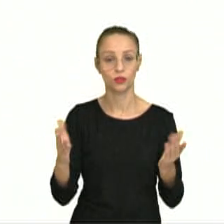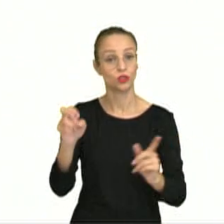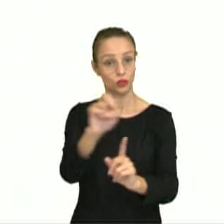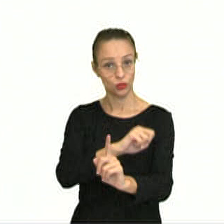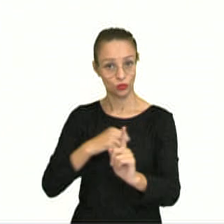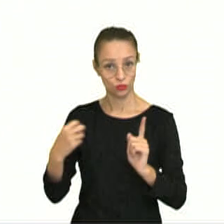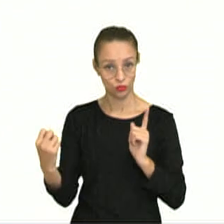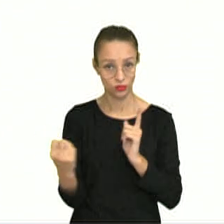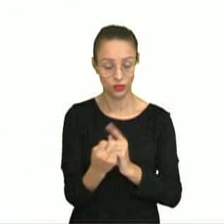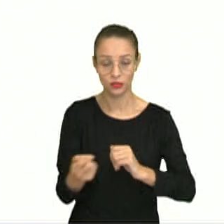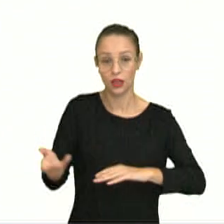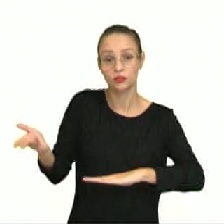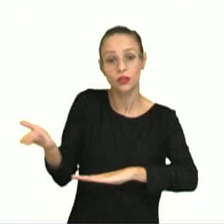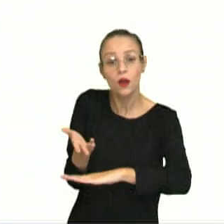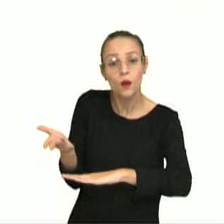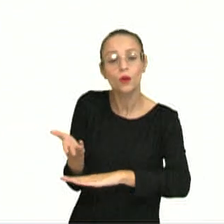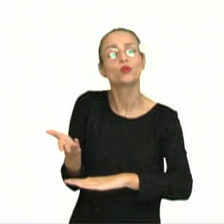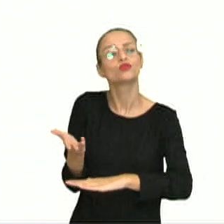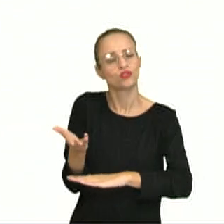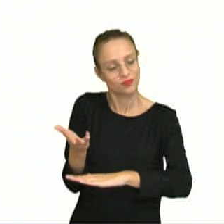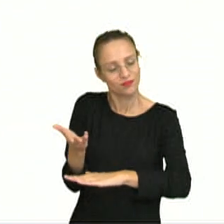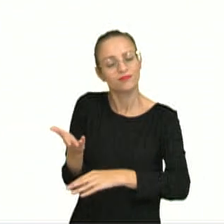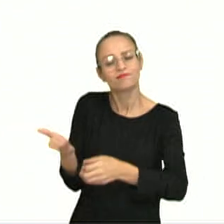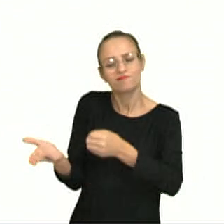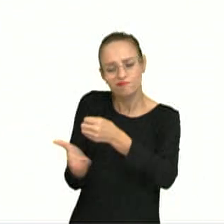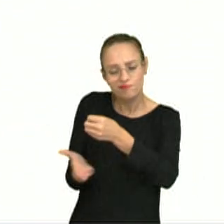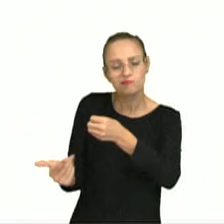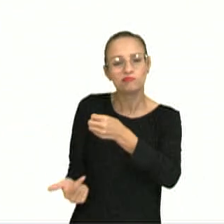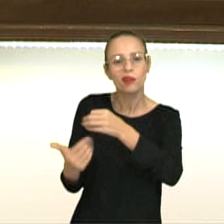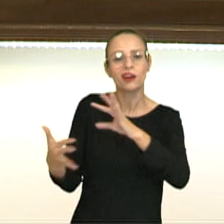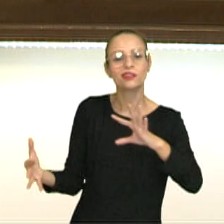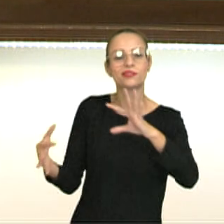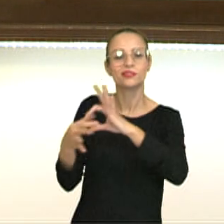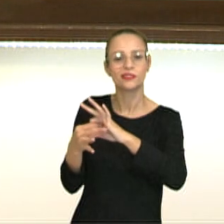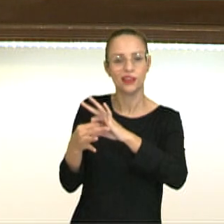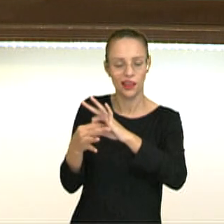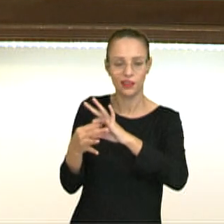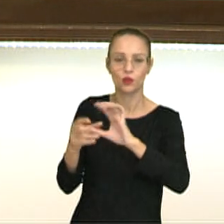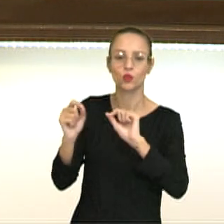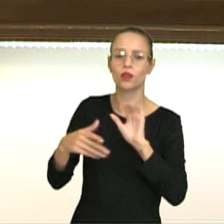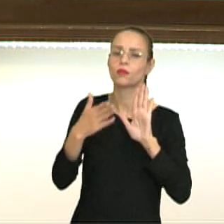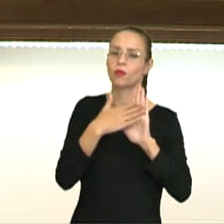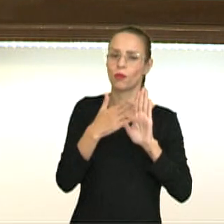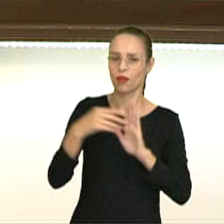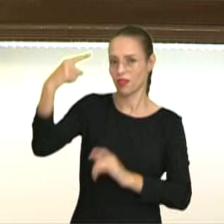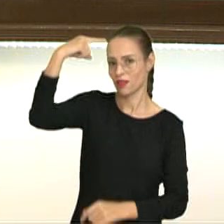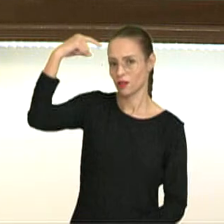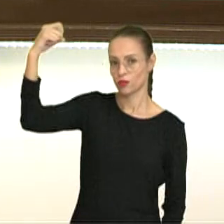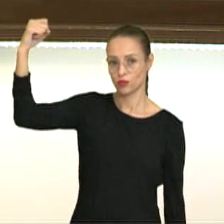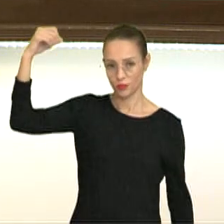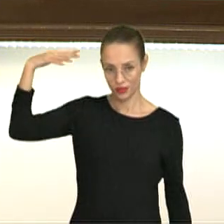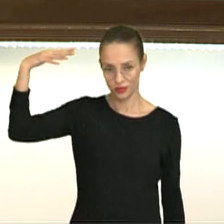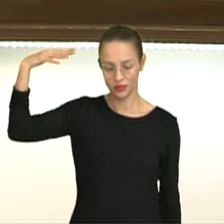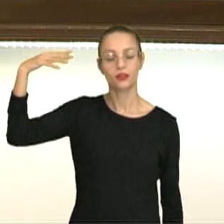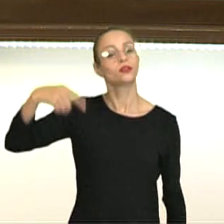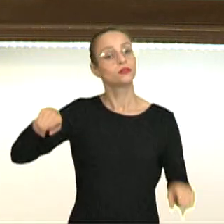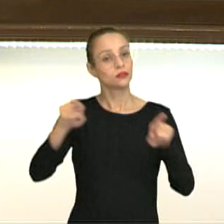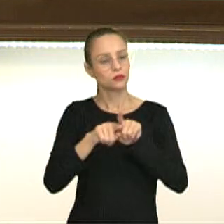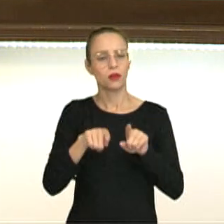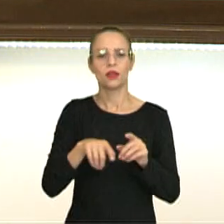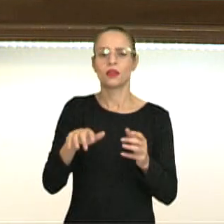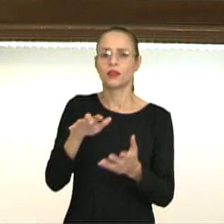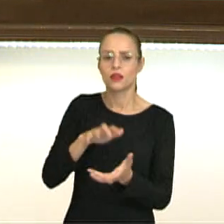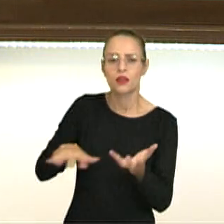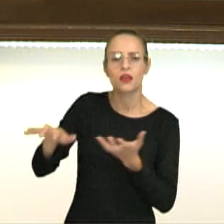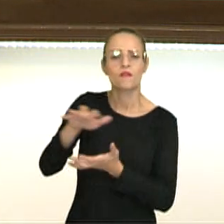sociedade moderna, ela é completamente baseada nesses ideais iluministas. E para além das revoluções